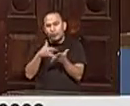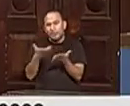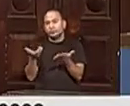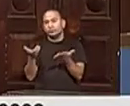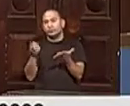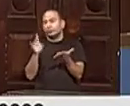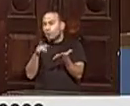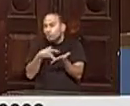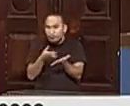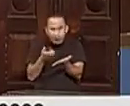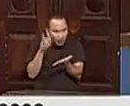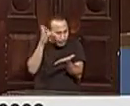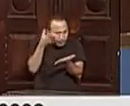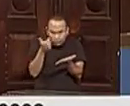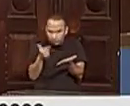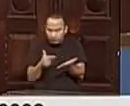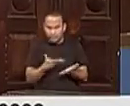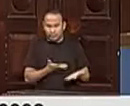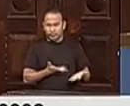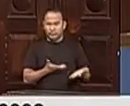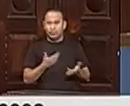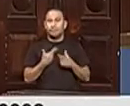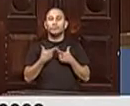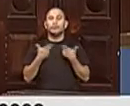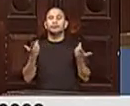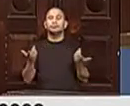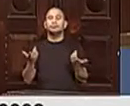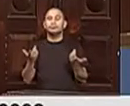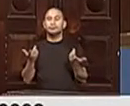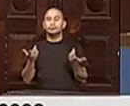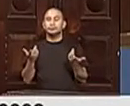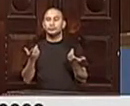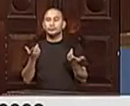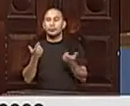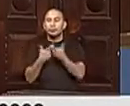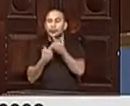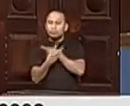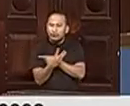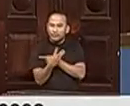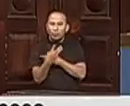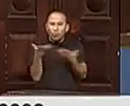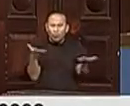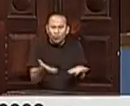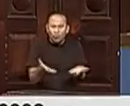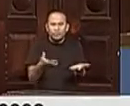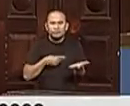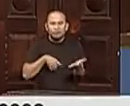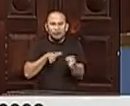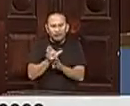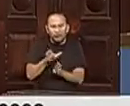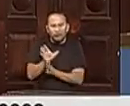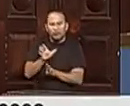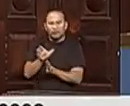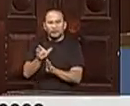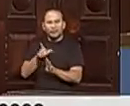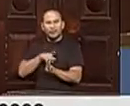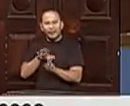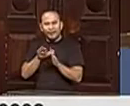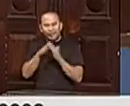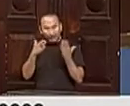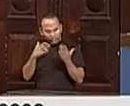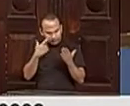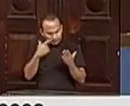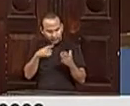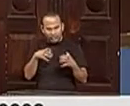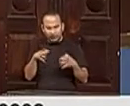esse documento não traz a razão. Por quê? Que esses 3, que hoje são conselheiros, abrem mão da